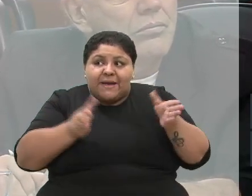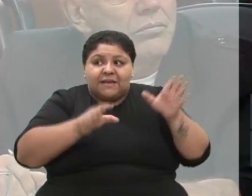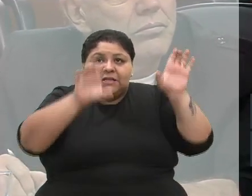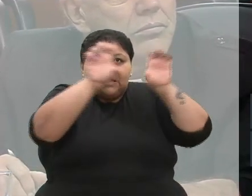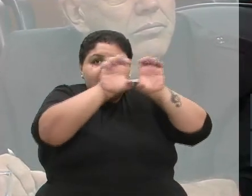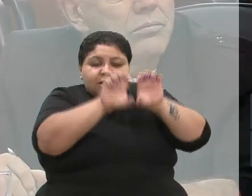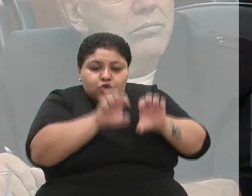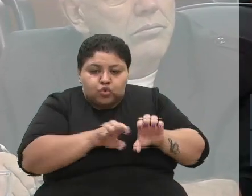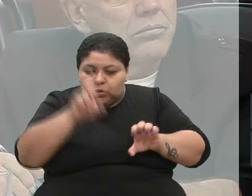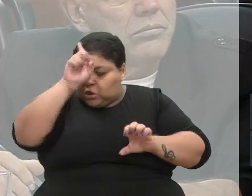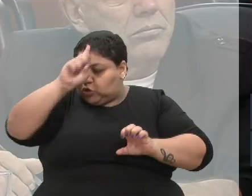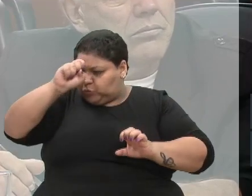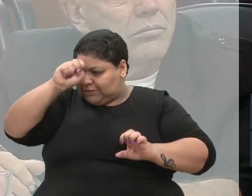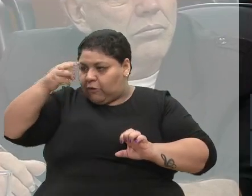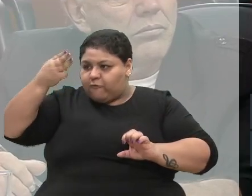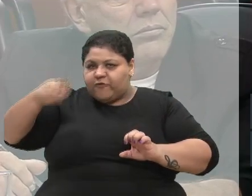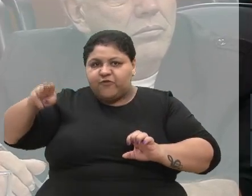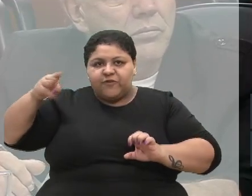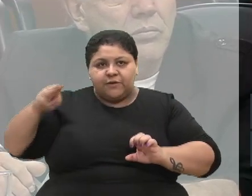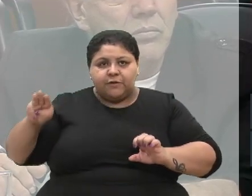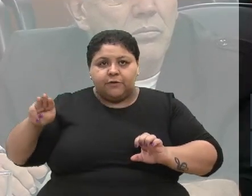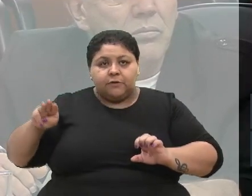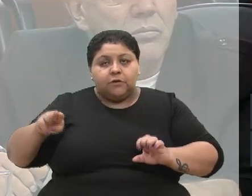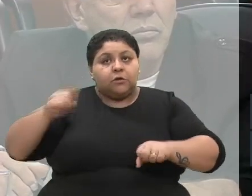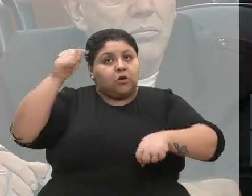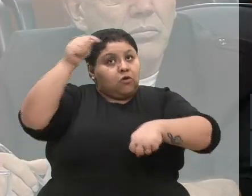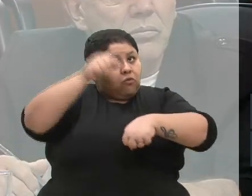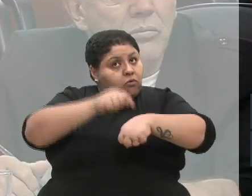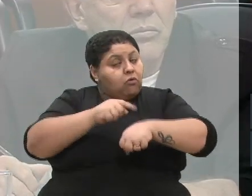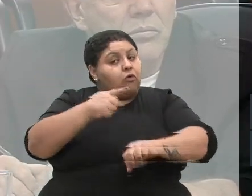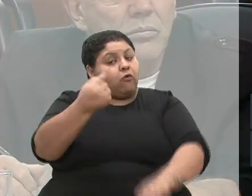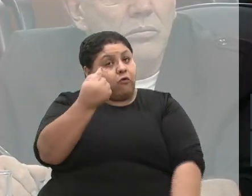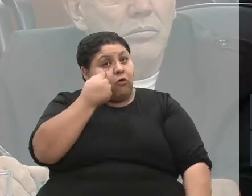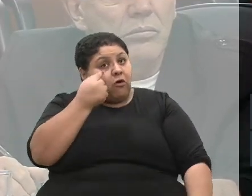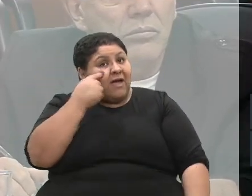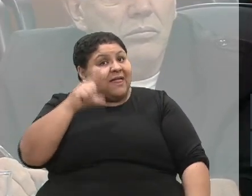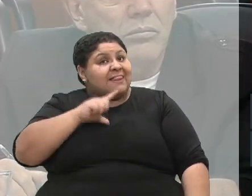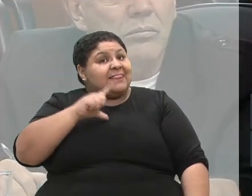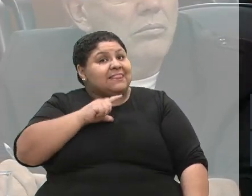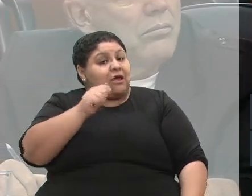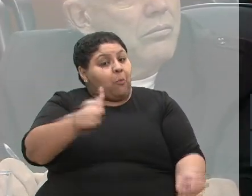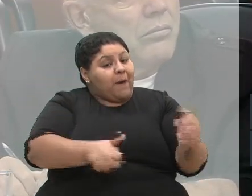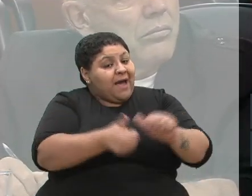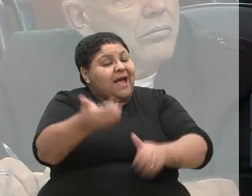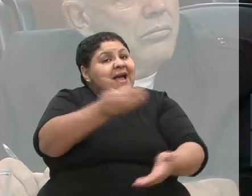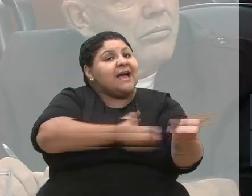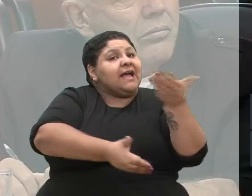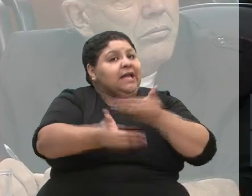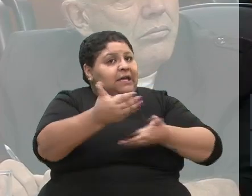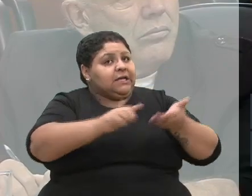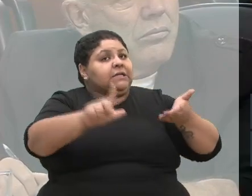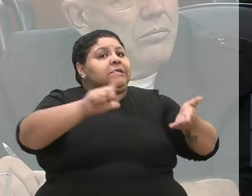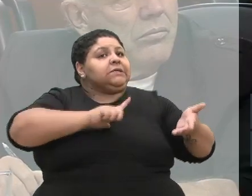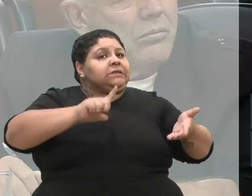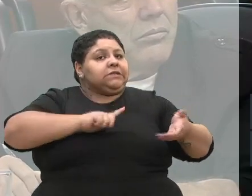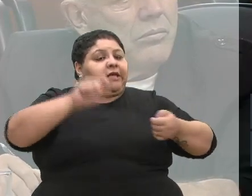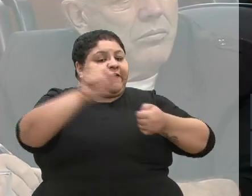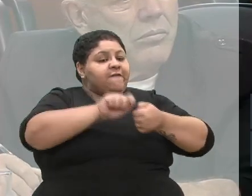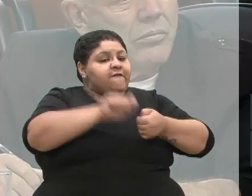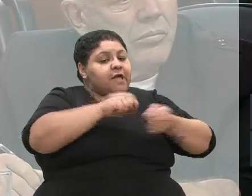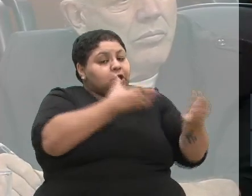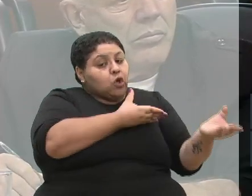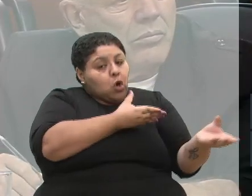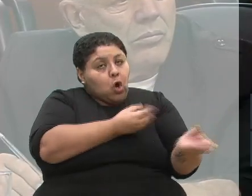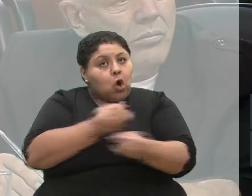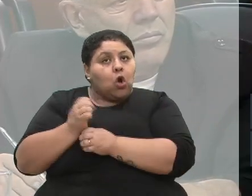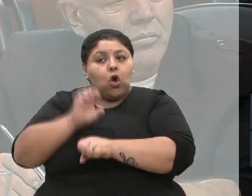Virve Ramos? E olha que o Virve Ramos tem uma qualidade no atendimento. E ele tem abraçado muitas coisas que